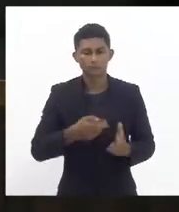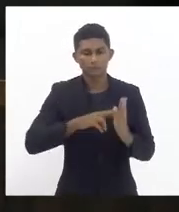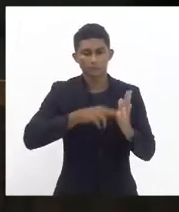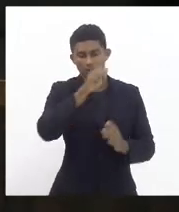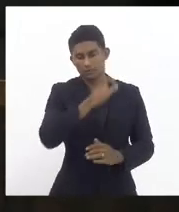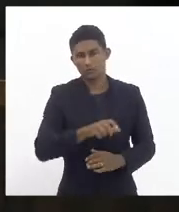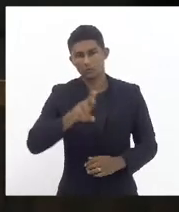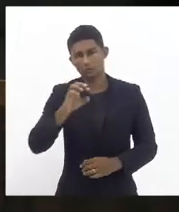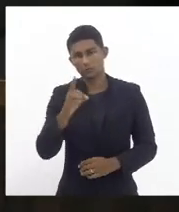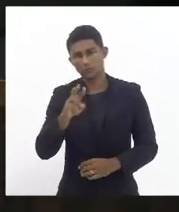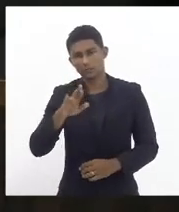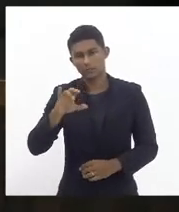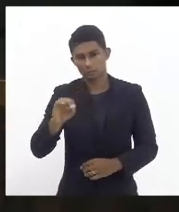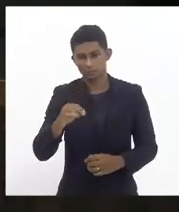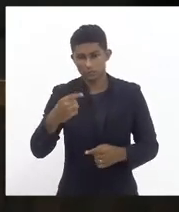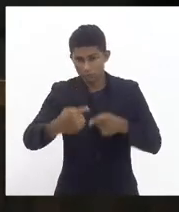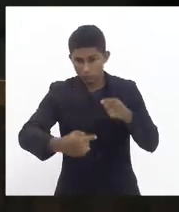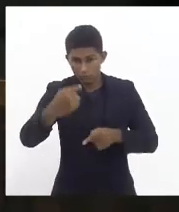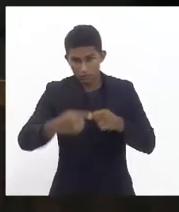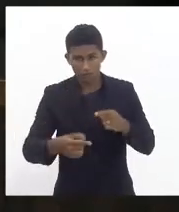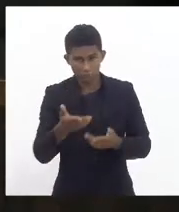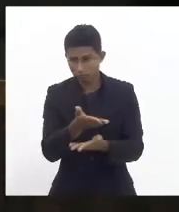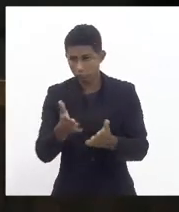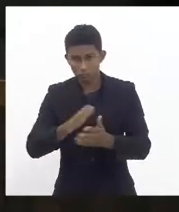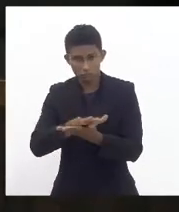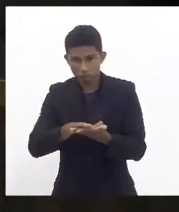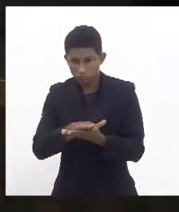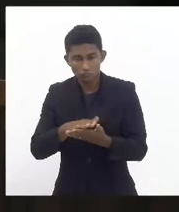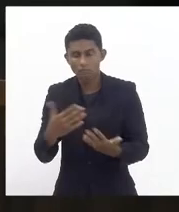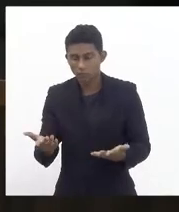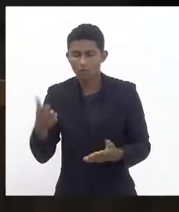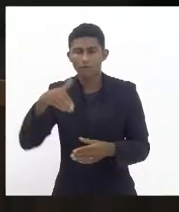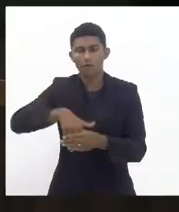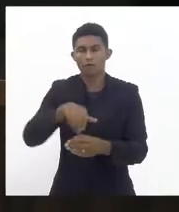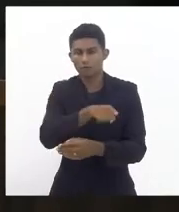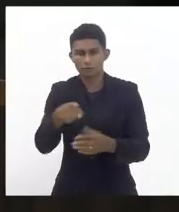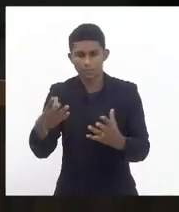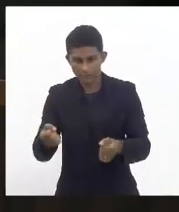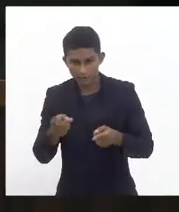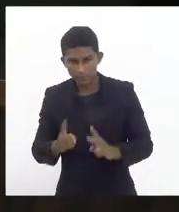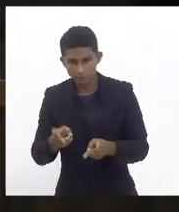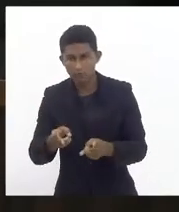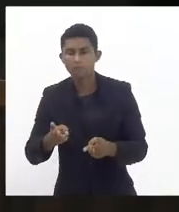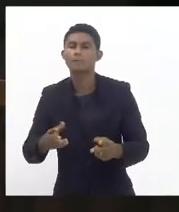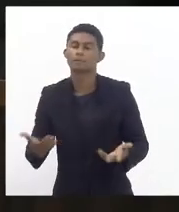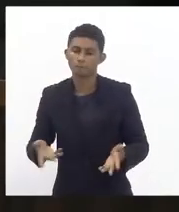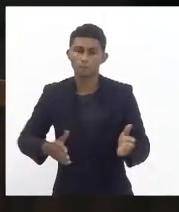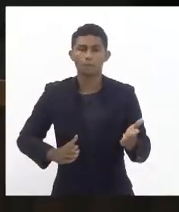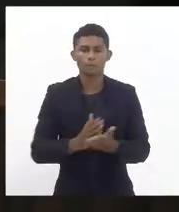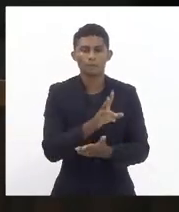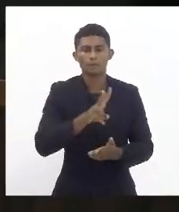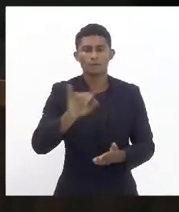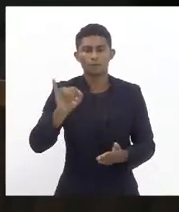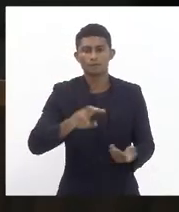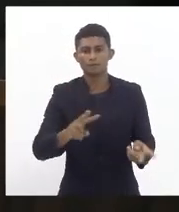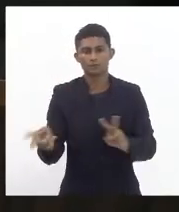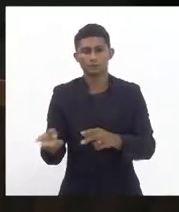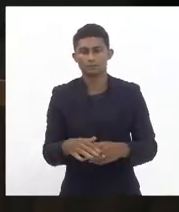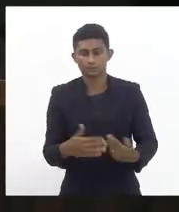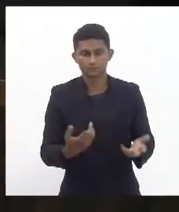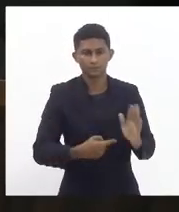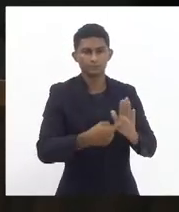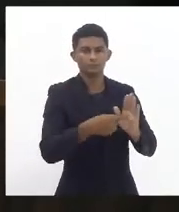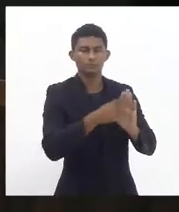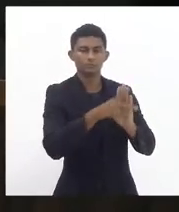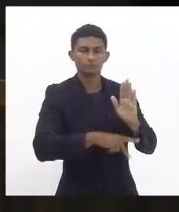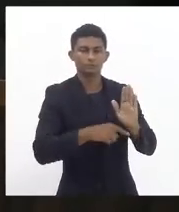Amorim em discussão uma vendo que Queira discutir encerrada a discussão e votação senhor dos que aprovam permaneçam Como estão aprovado vai à promulgação por